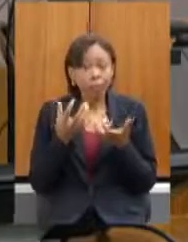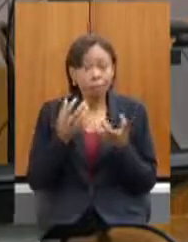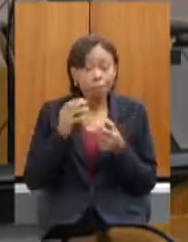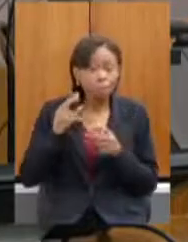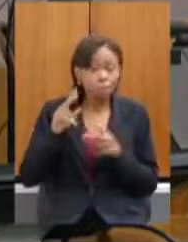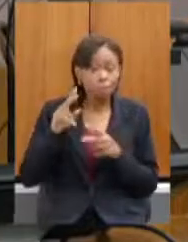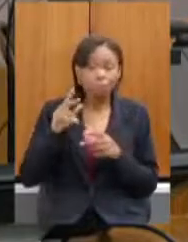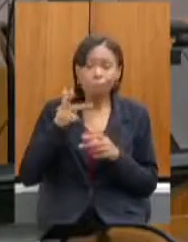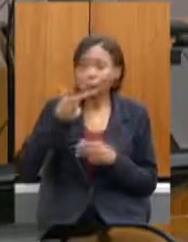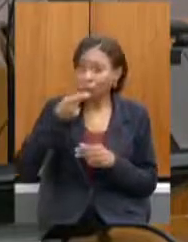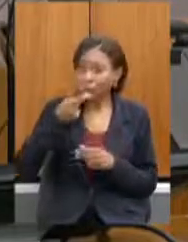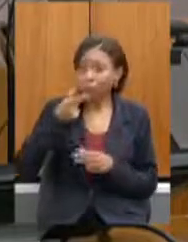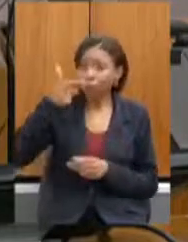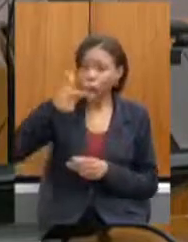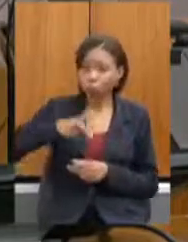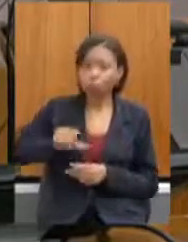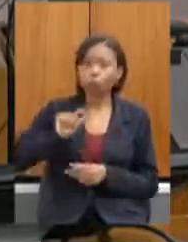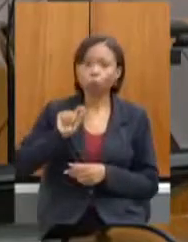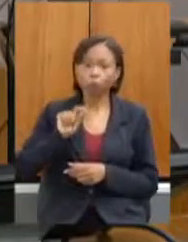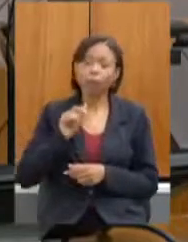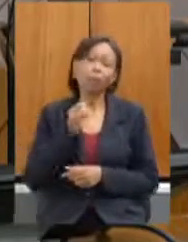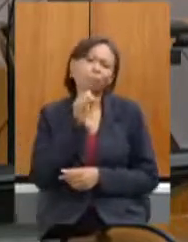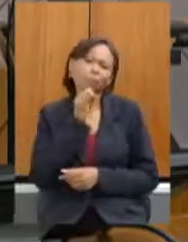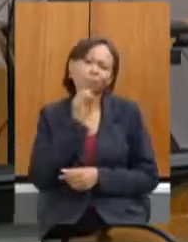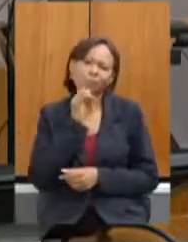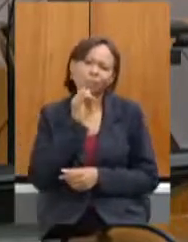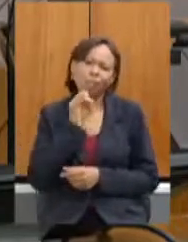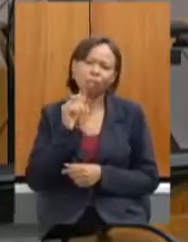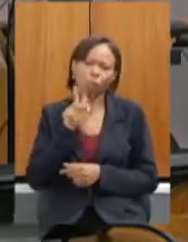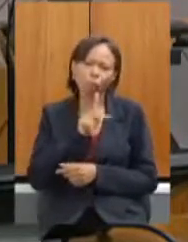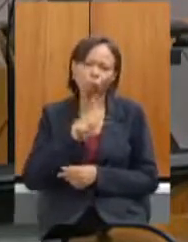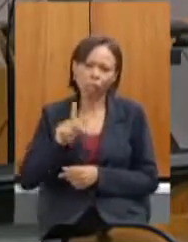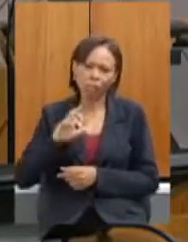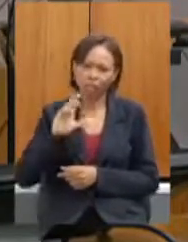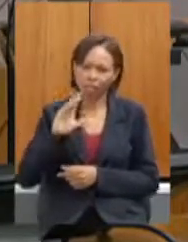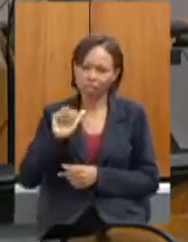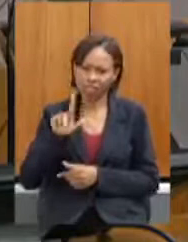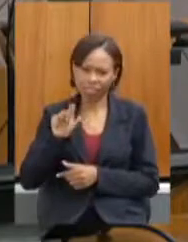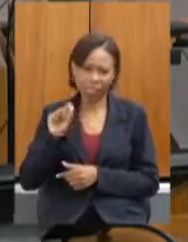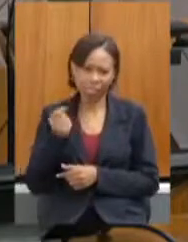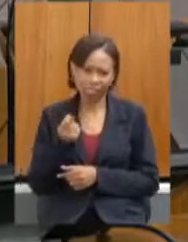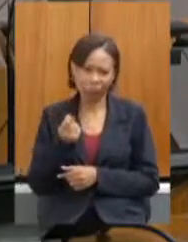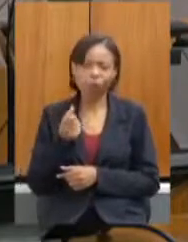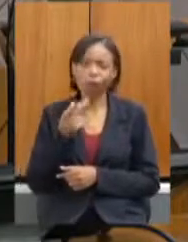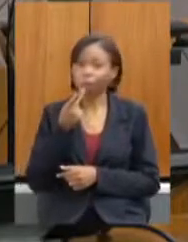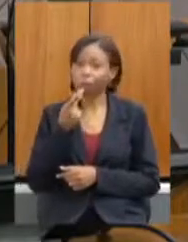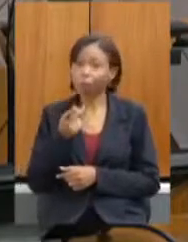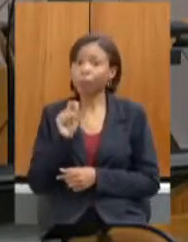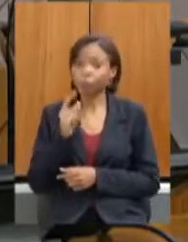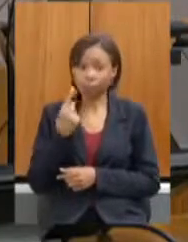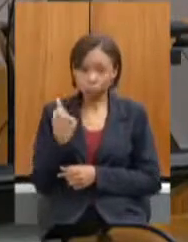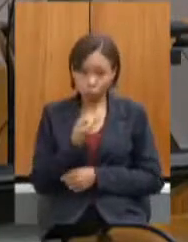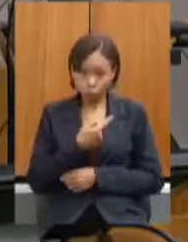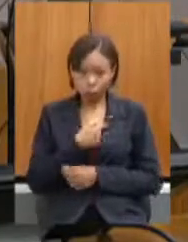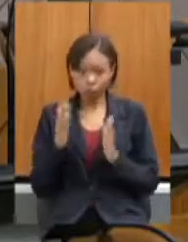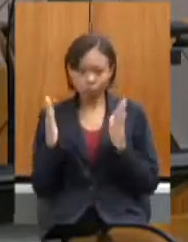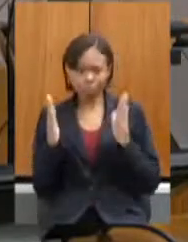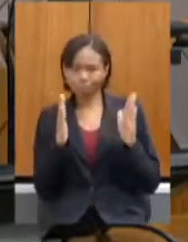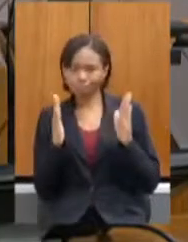aqui a exemplo do que o presidente caso pimenta falou é que nós estamos vivendo um momento